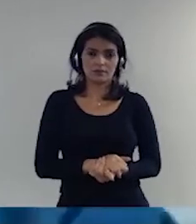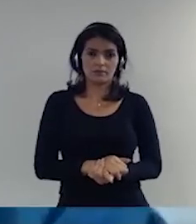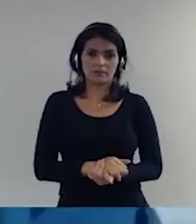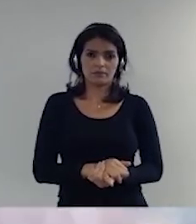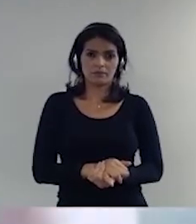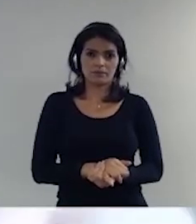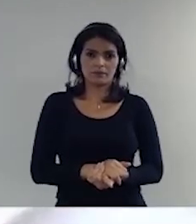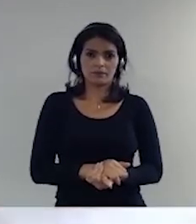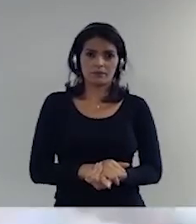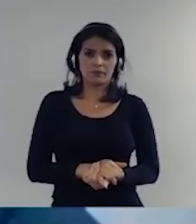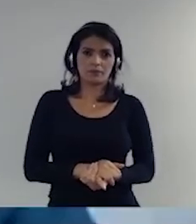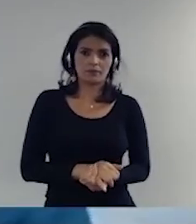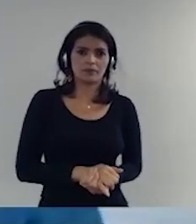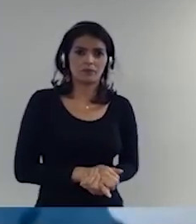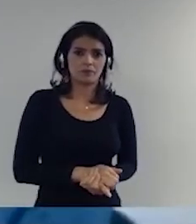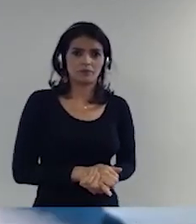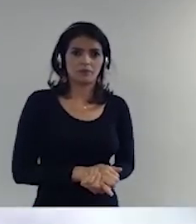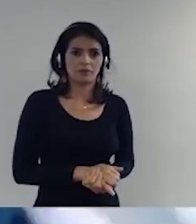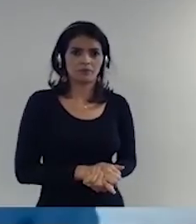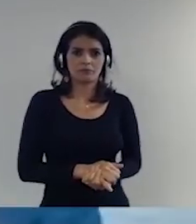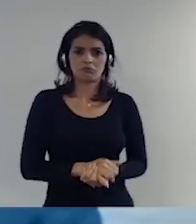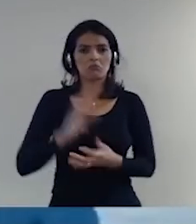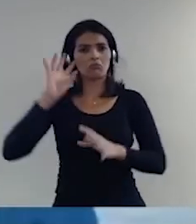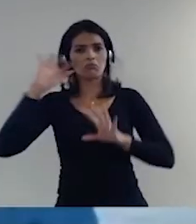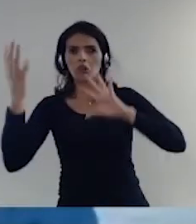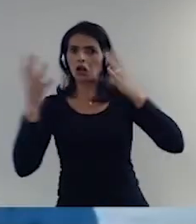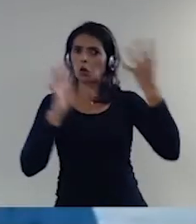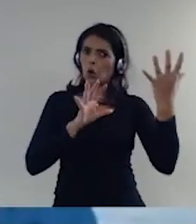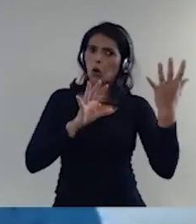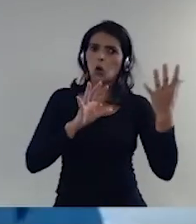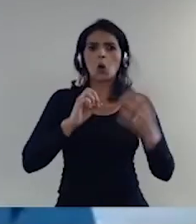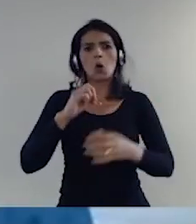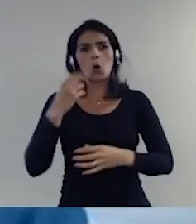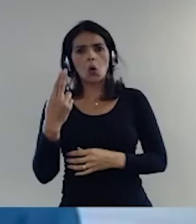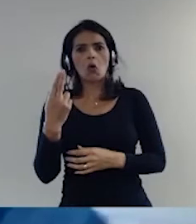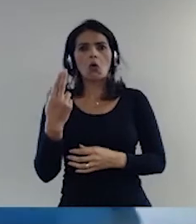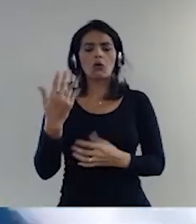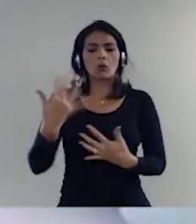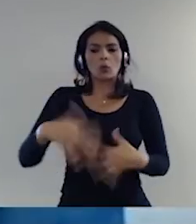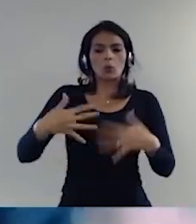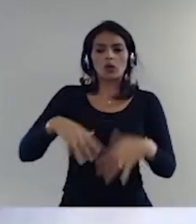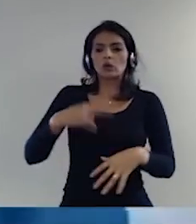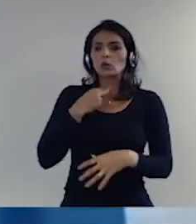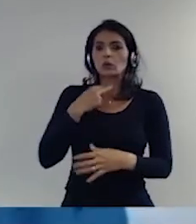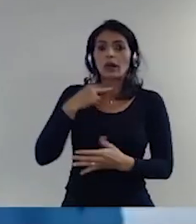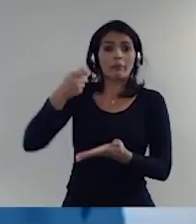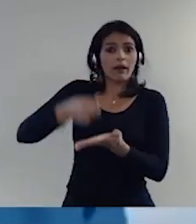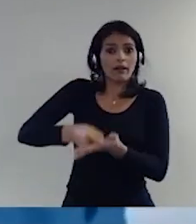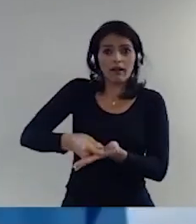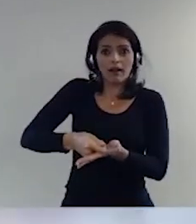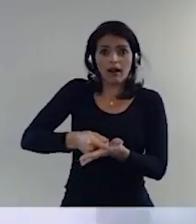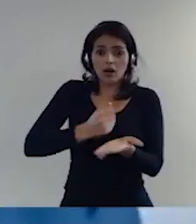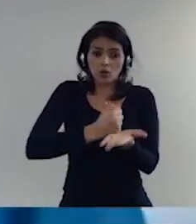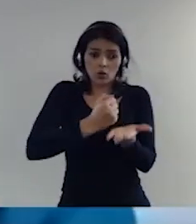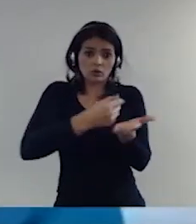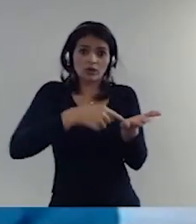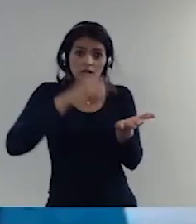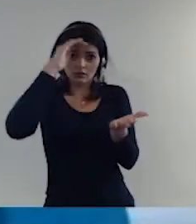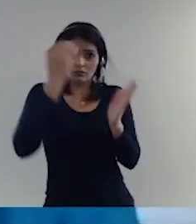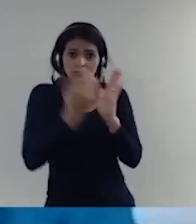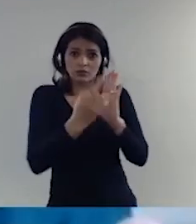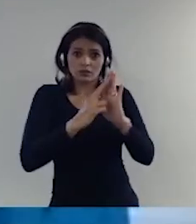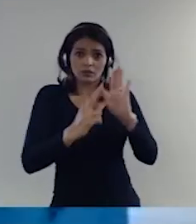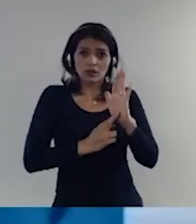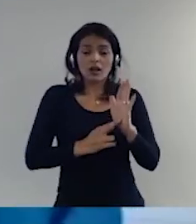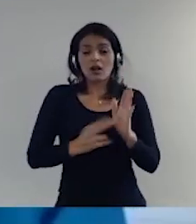pressupostos de imprevisão ou de excessiva onerosidade, que as partes tentem chegar a um consenso antes de ir ao